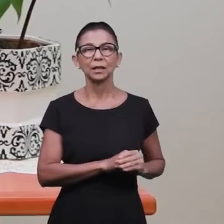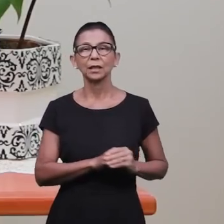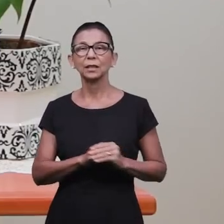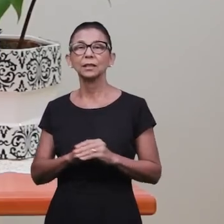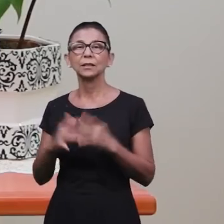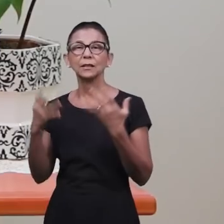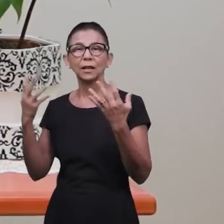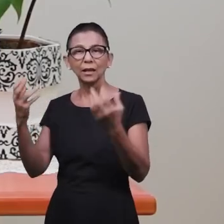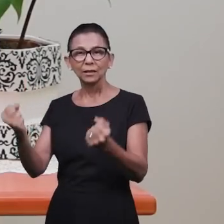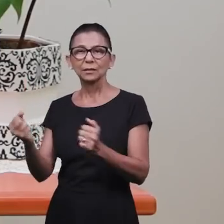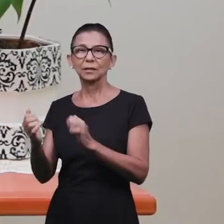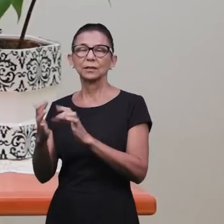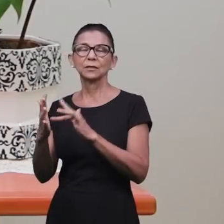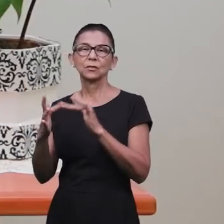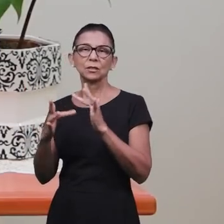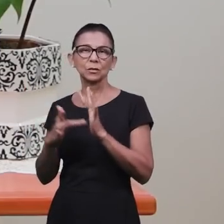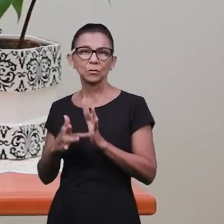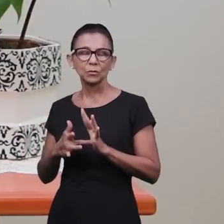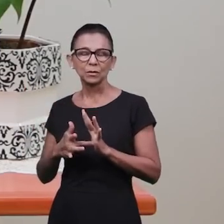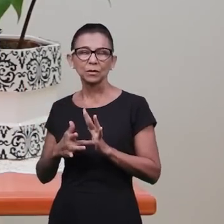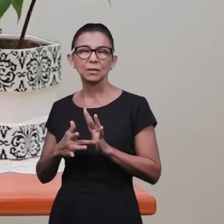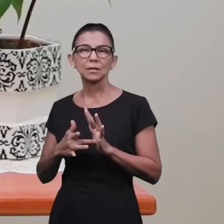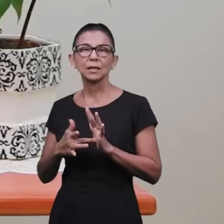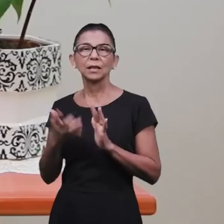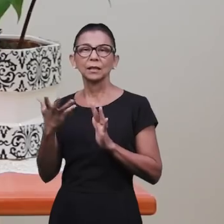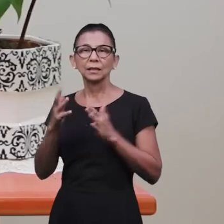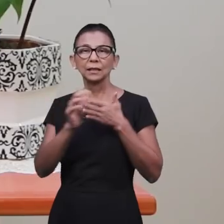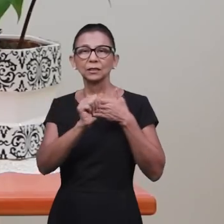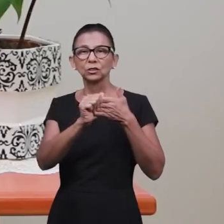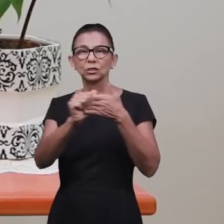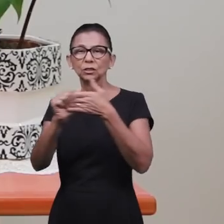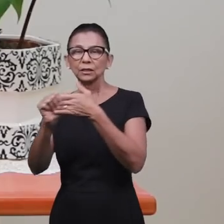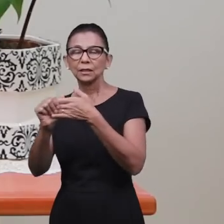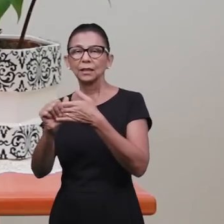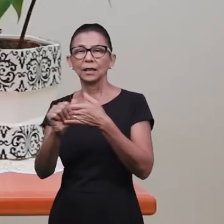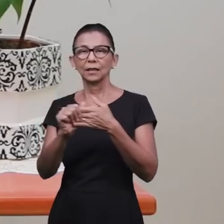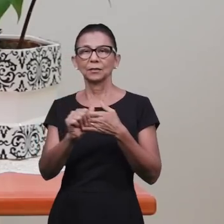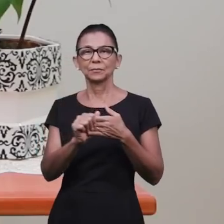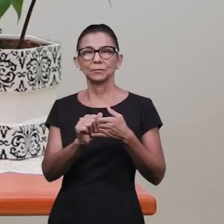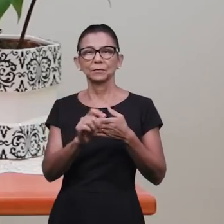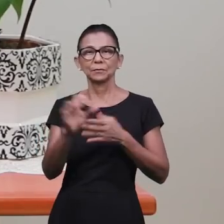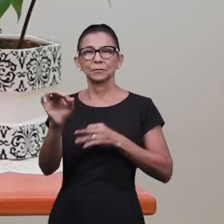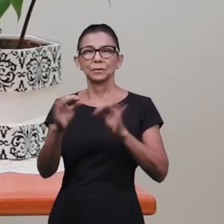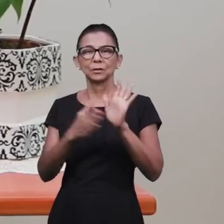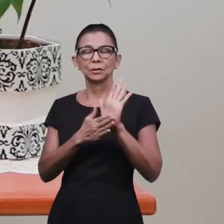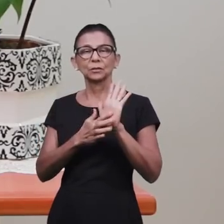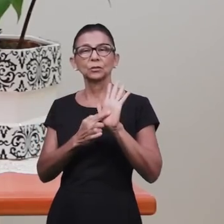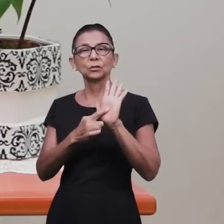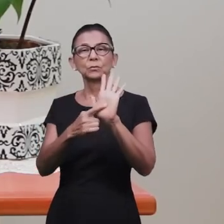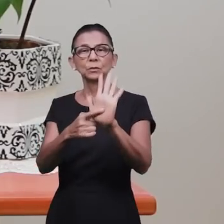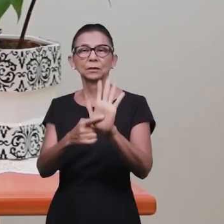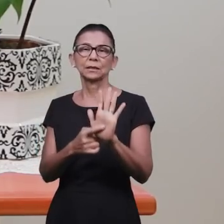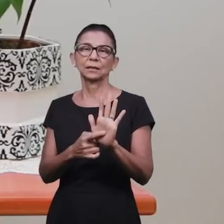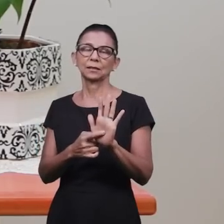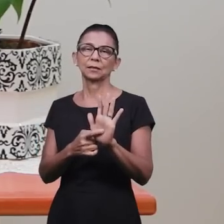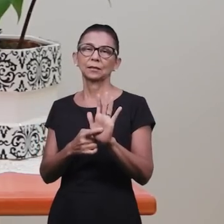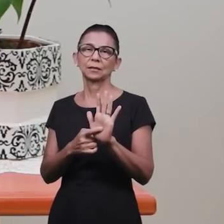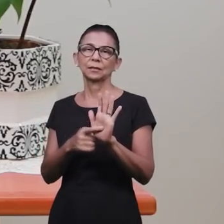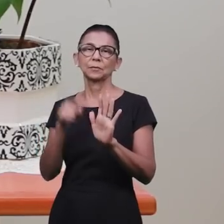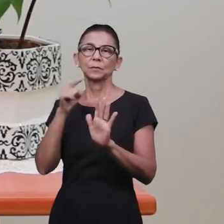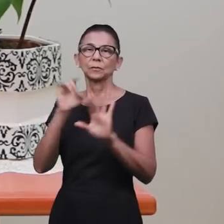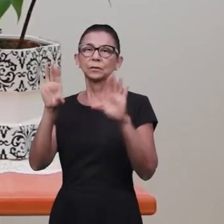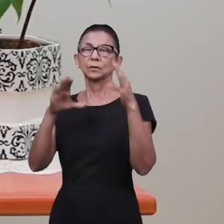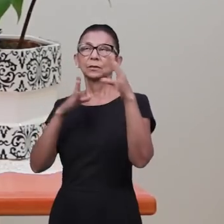Deus quer iluminar a sua vida, Deus quer iluminar o seu caminho para que você entre na eternidade. E